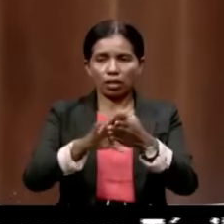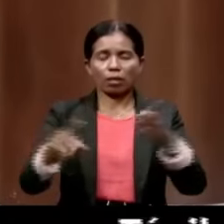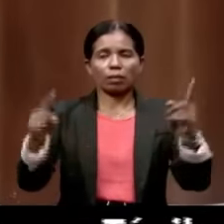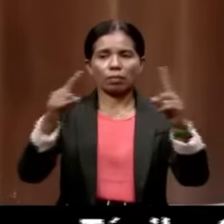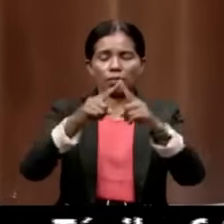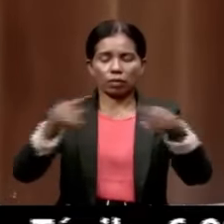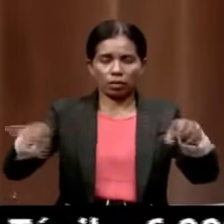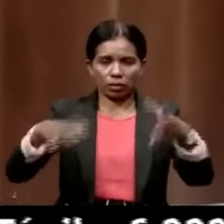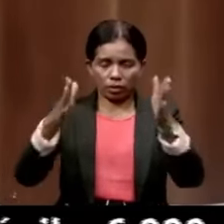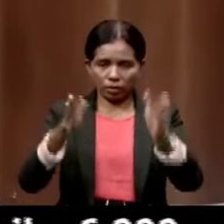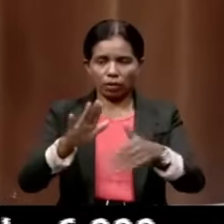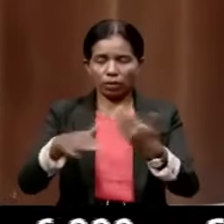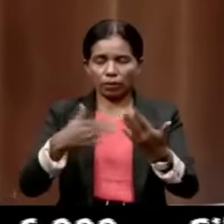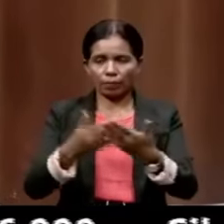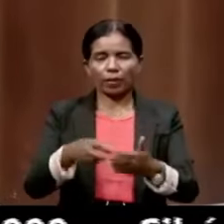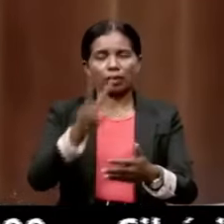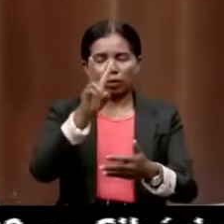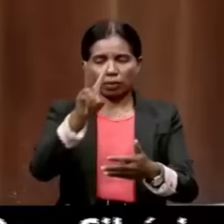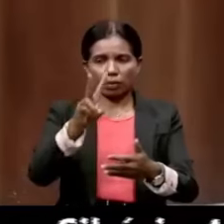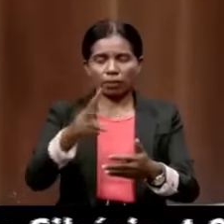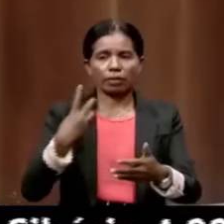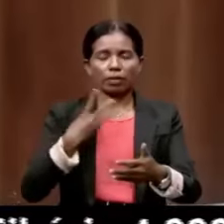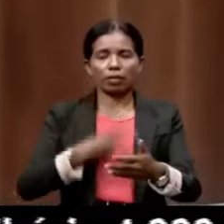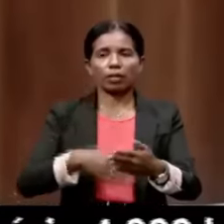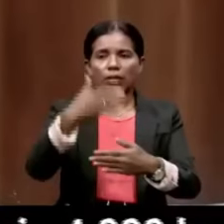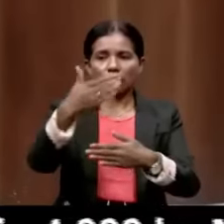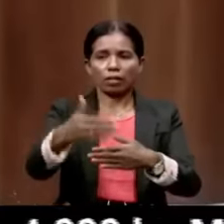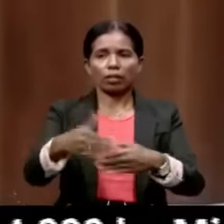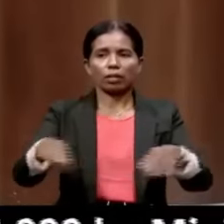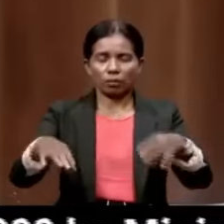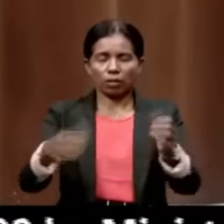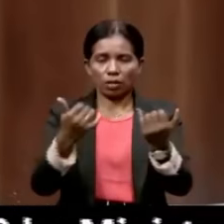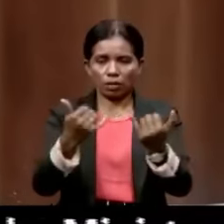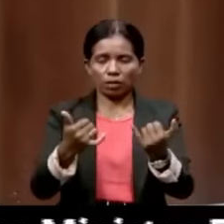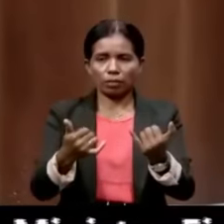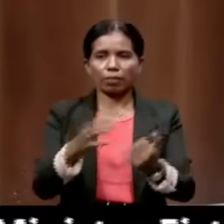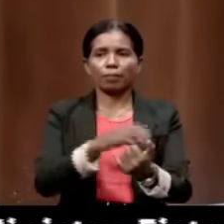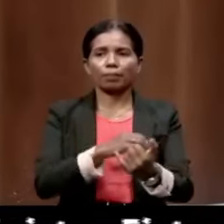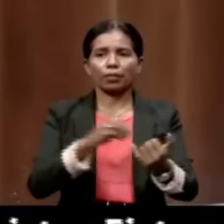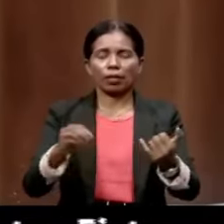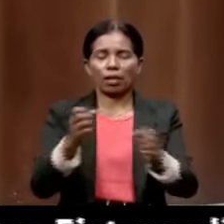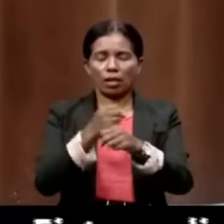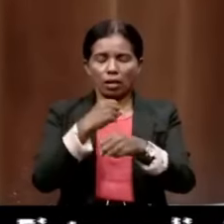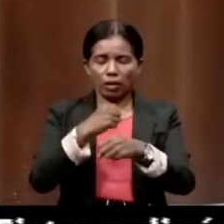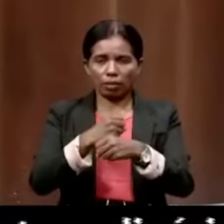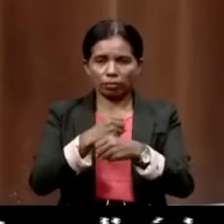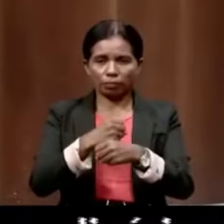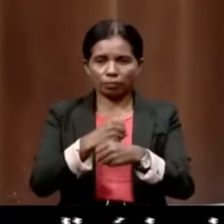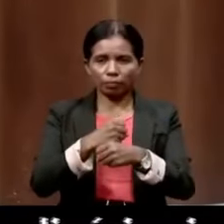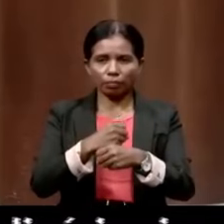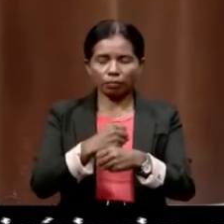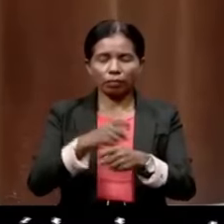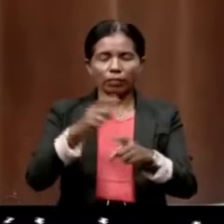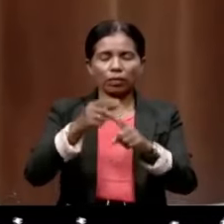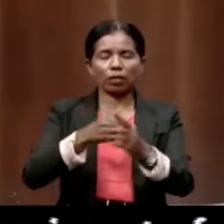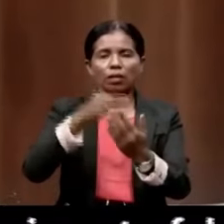internet trabalhador será. Fase segundo, mas também, o sistema agora seria a fase de construção dela entre. Agosto,